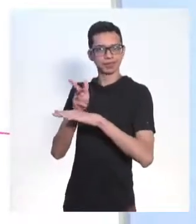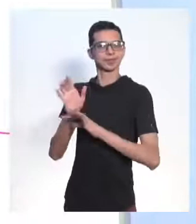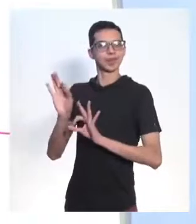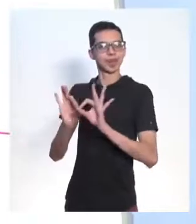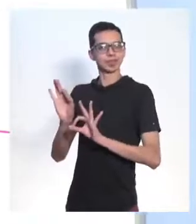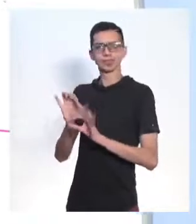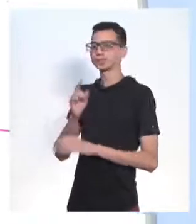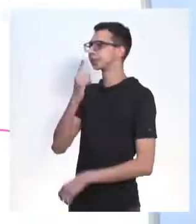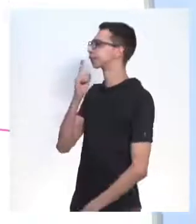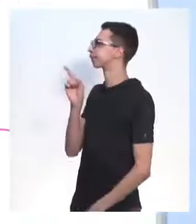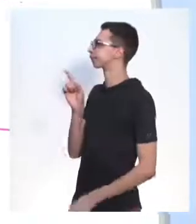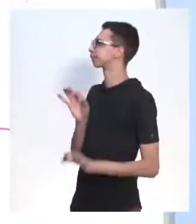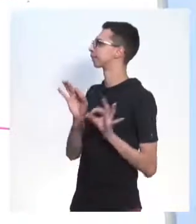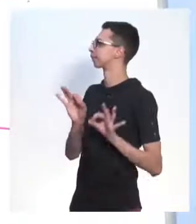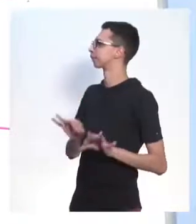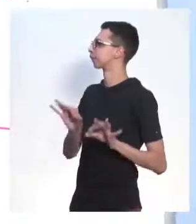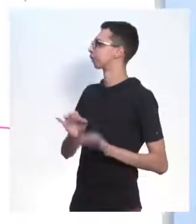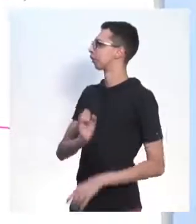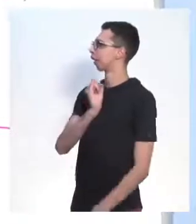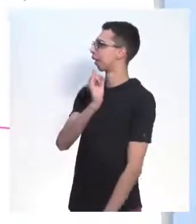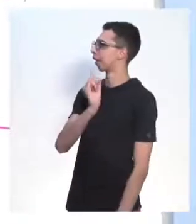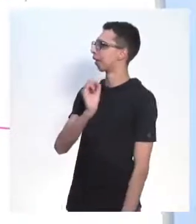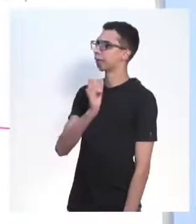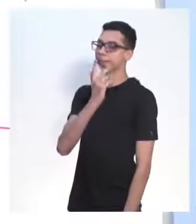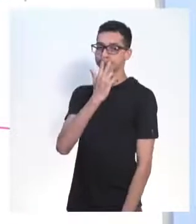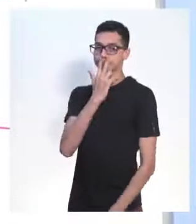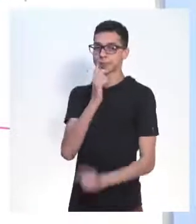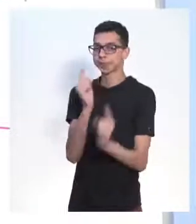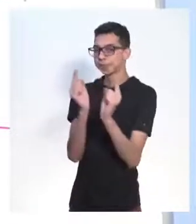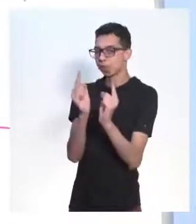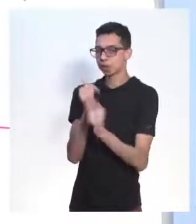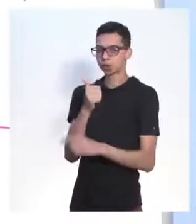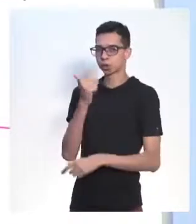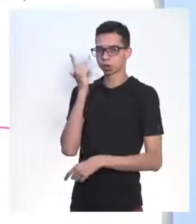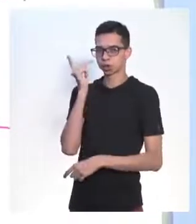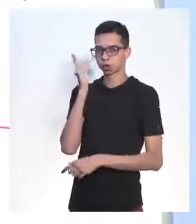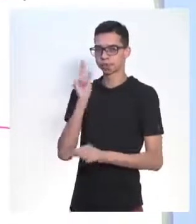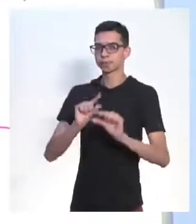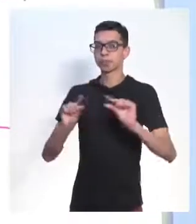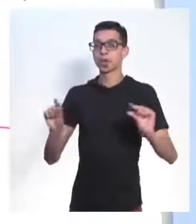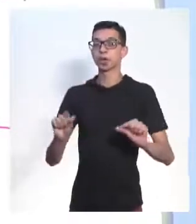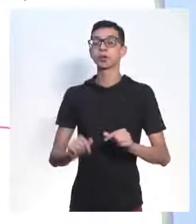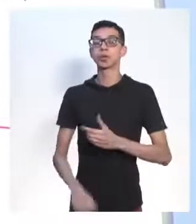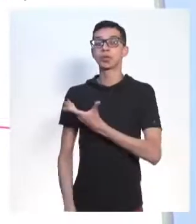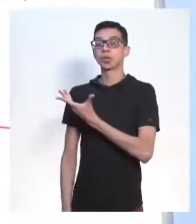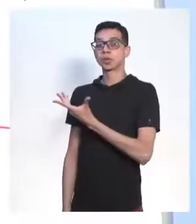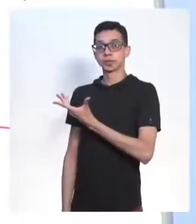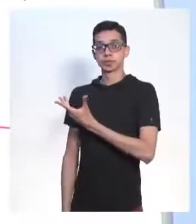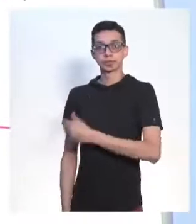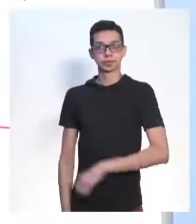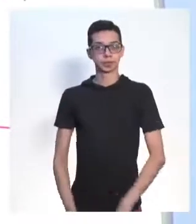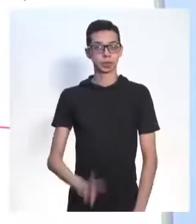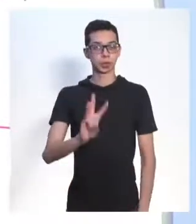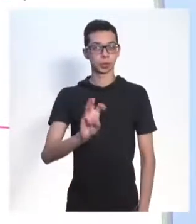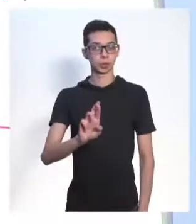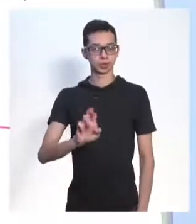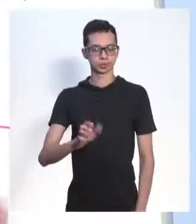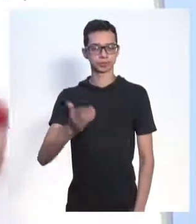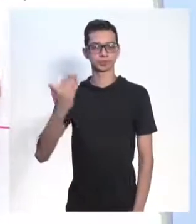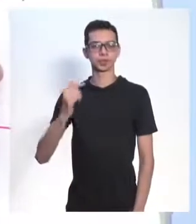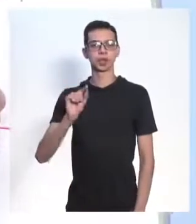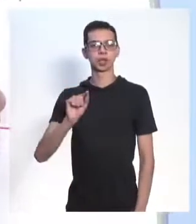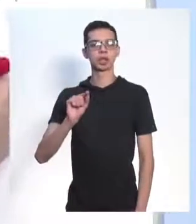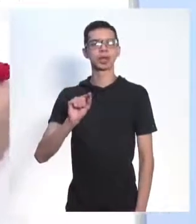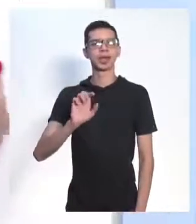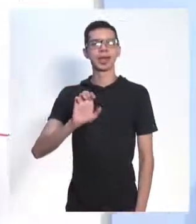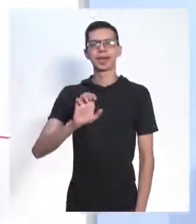nós estávamos, né? Aqui está meio pequeno aqui, mas vai ficar pequenininho mesmo. Então, we were, nós estávamos felizes. We